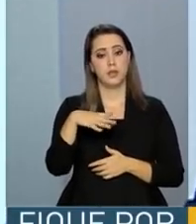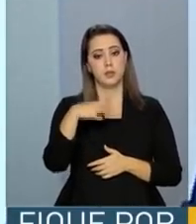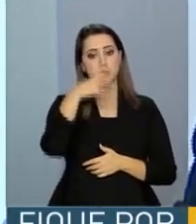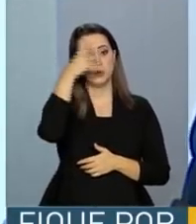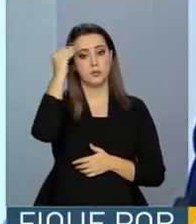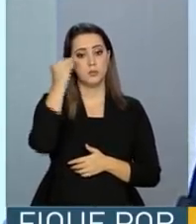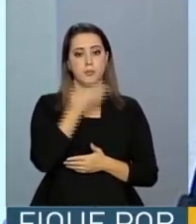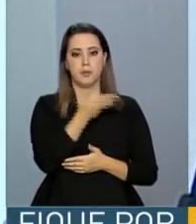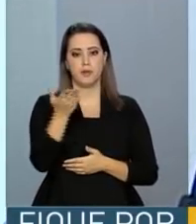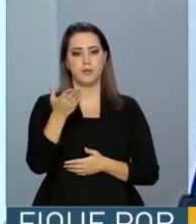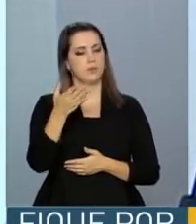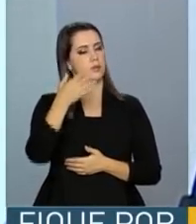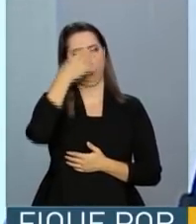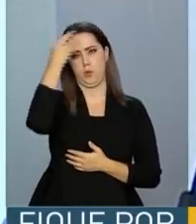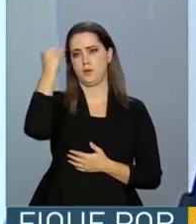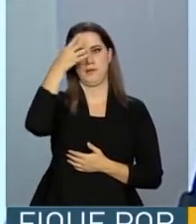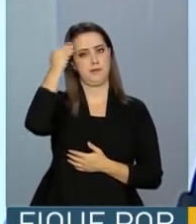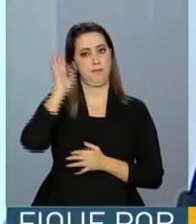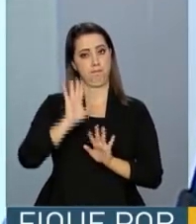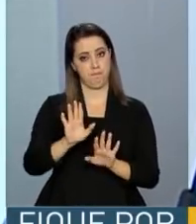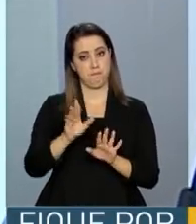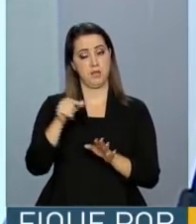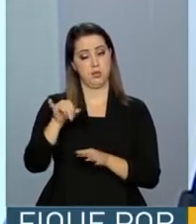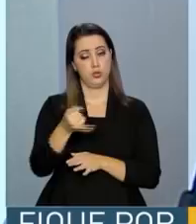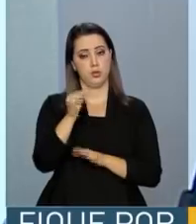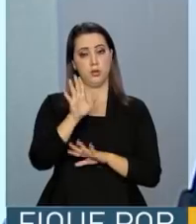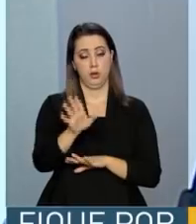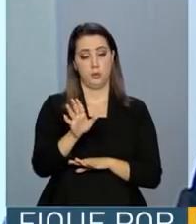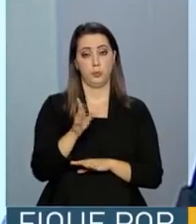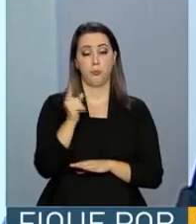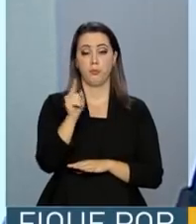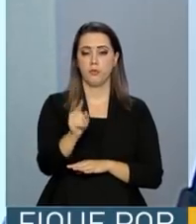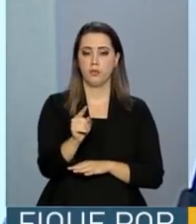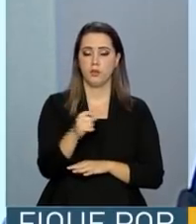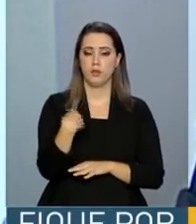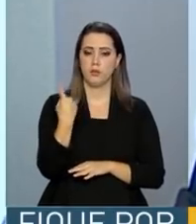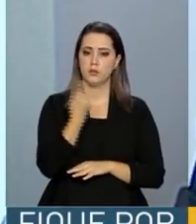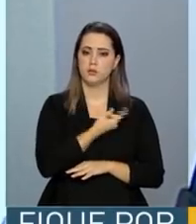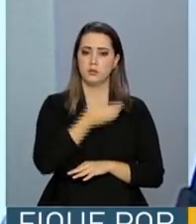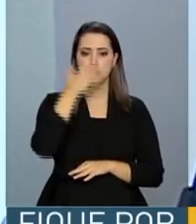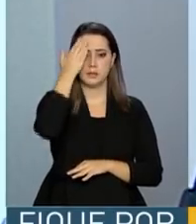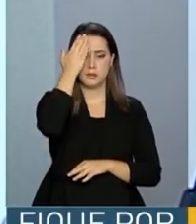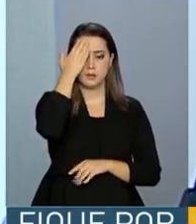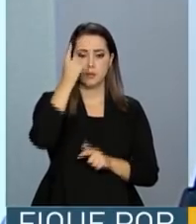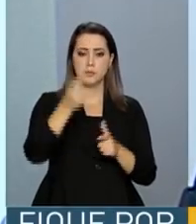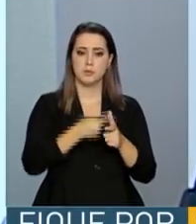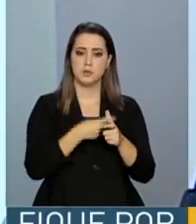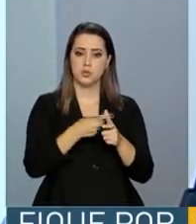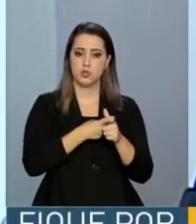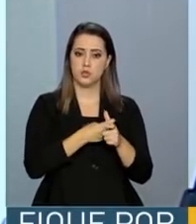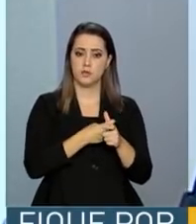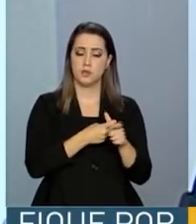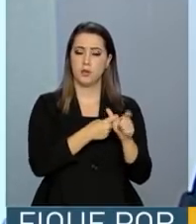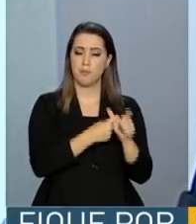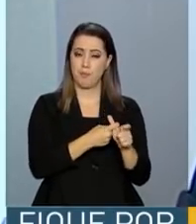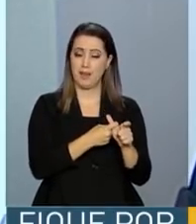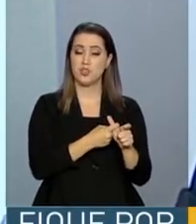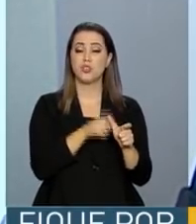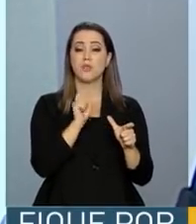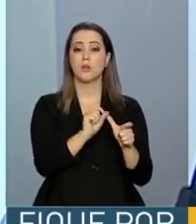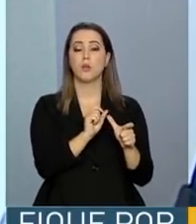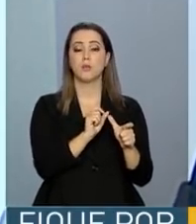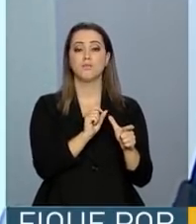esquecimento é neste mês de janeiro a nós sabemos o déficit da previdência boa parte deve está